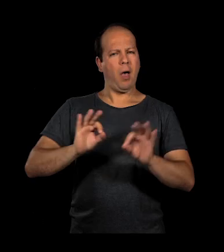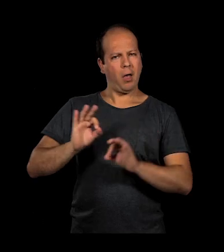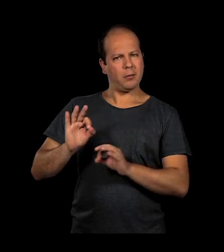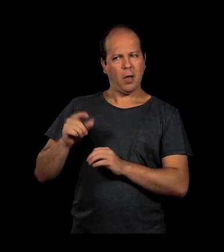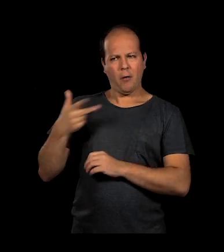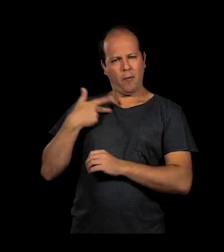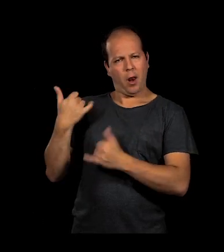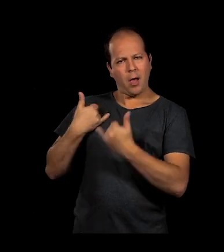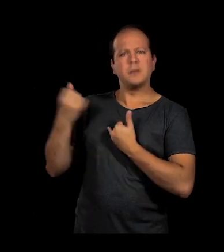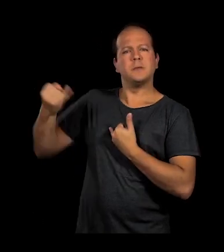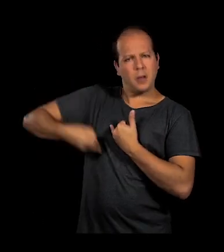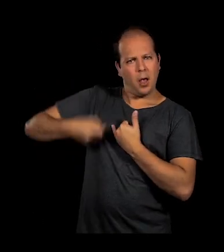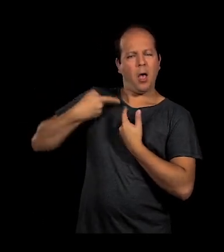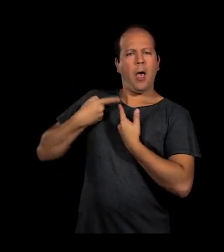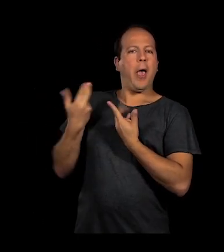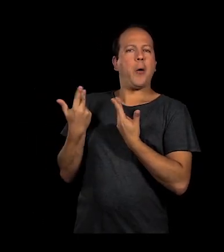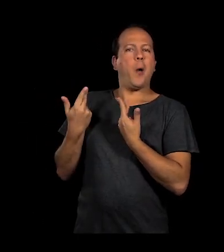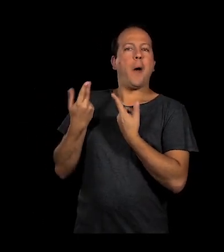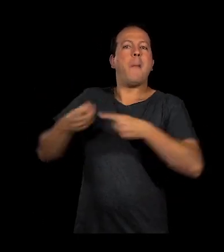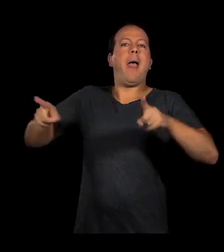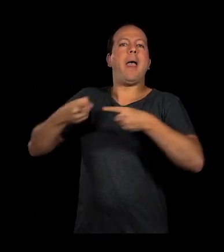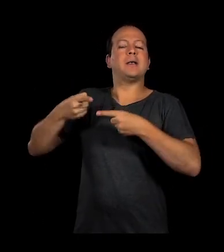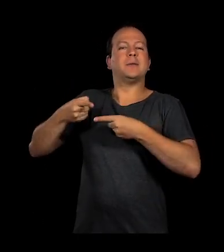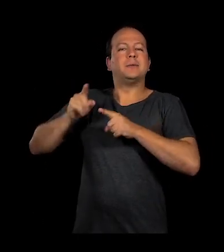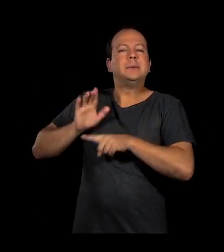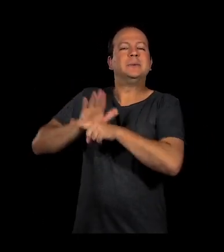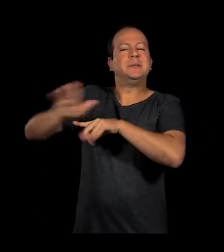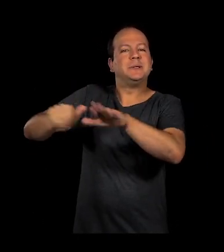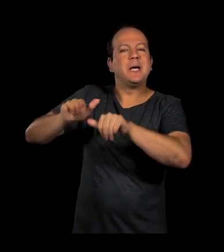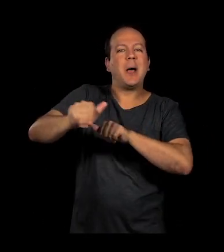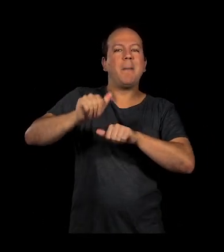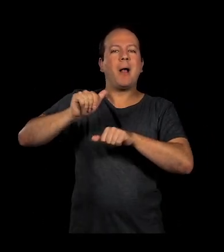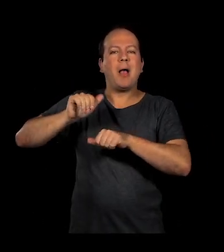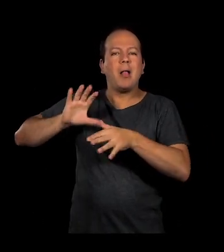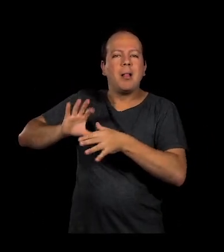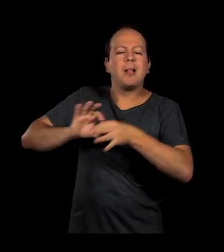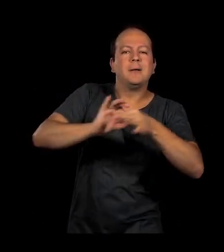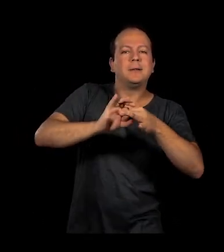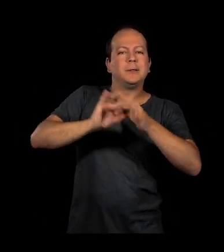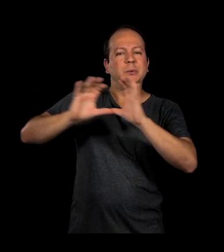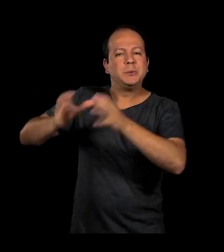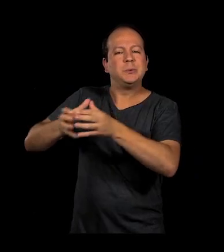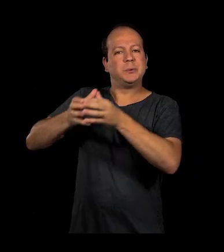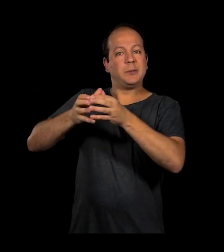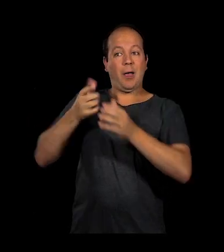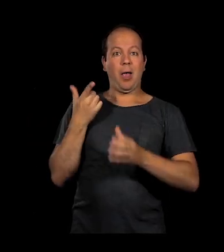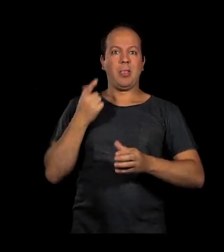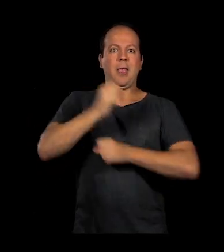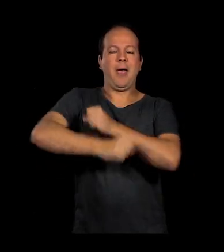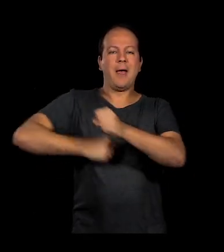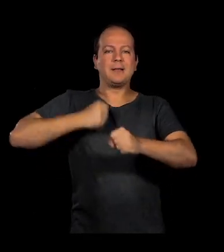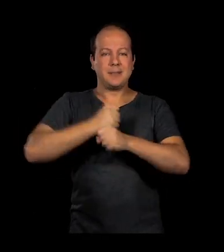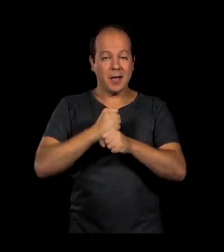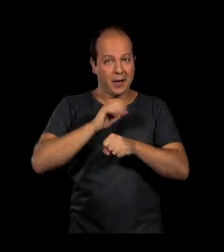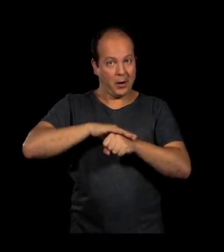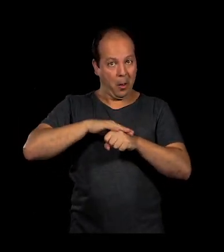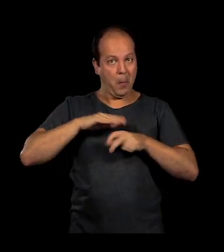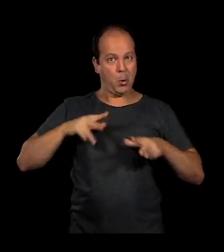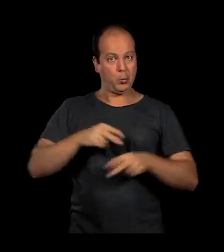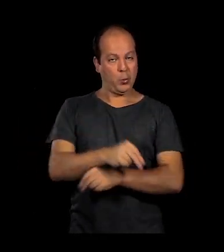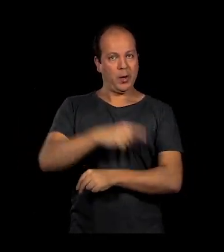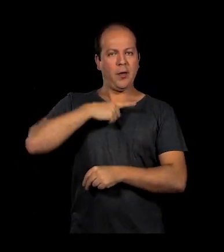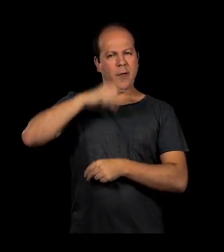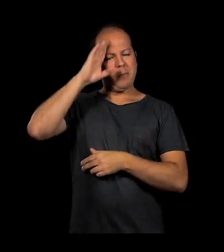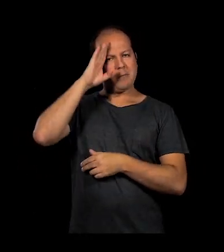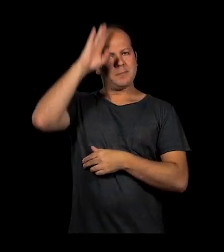tudo é uma espécie de maestro isto se chama tudo conduz todo mundo os primeiros dez anos a produtora eu fiz é